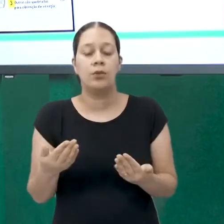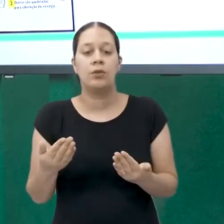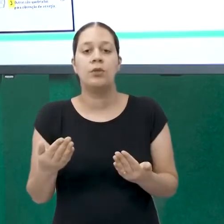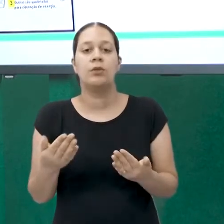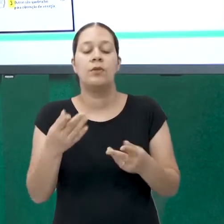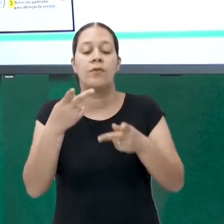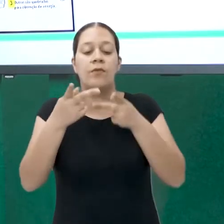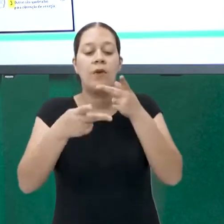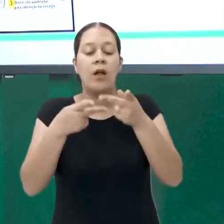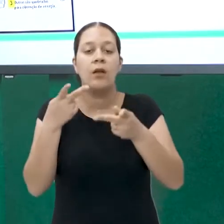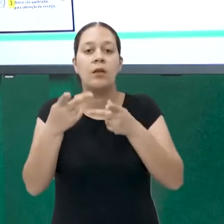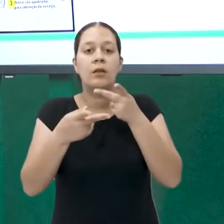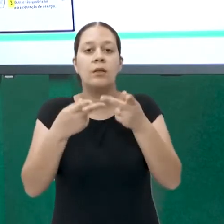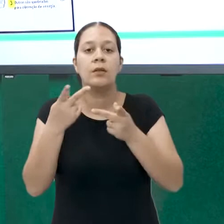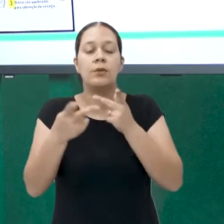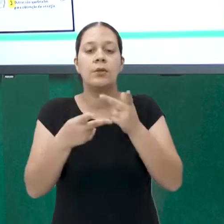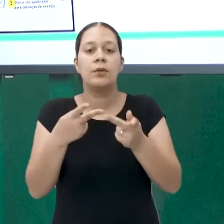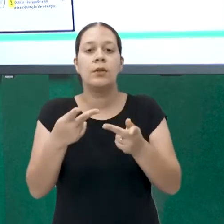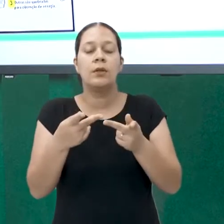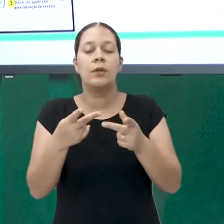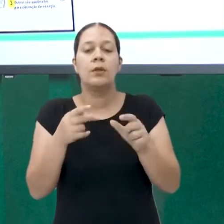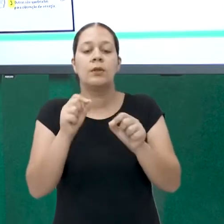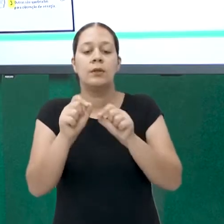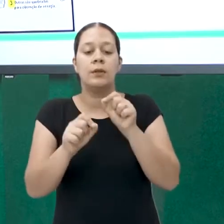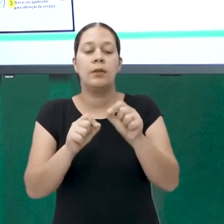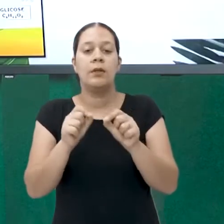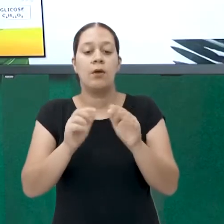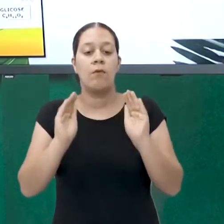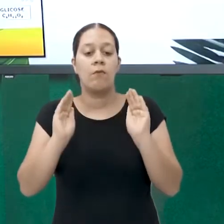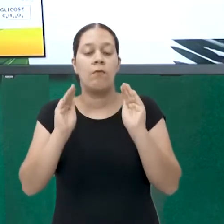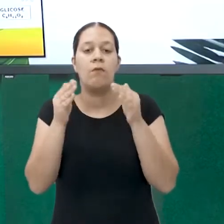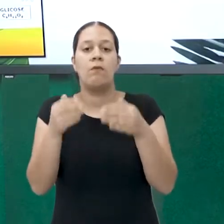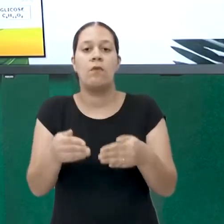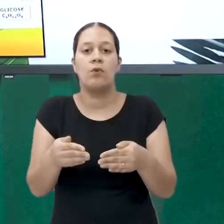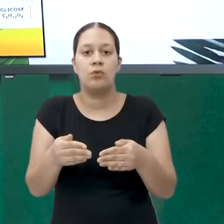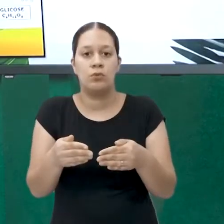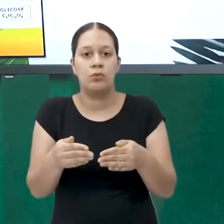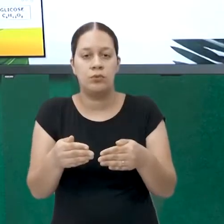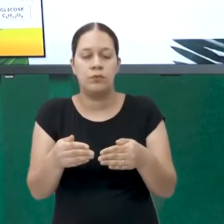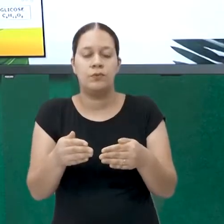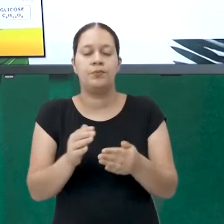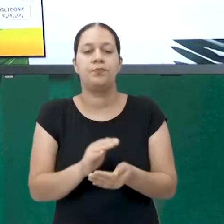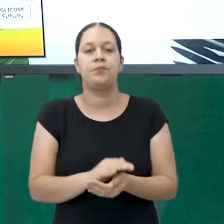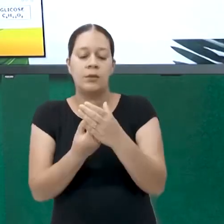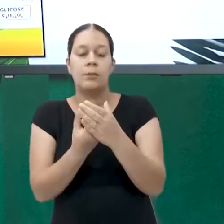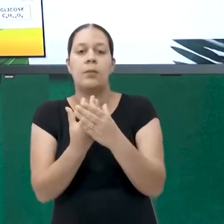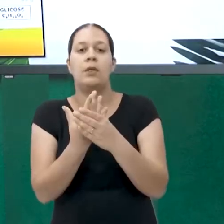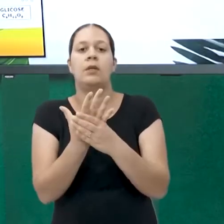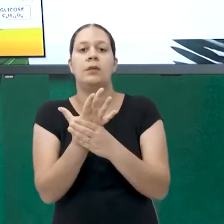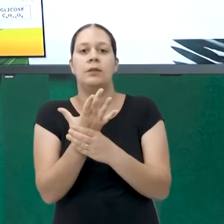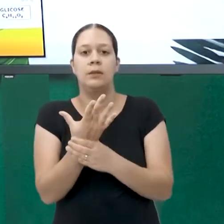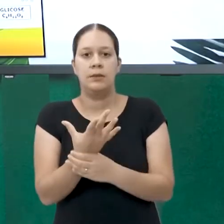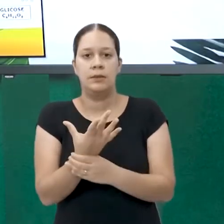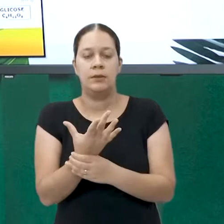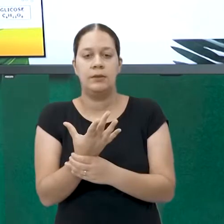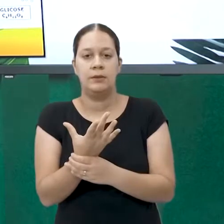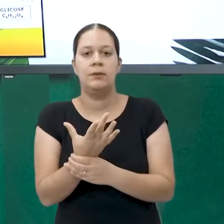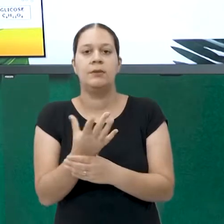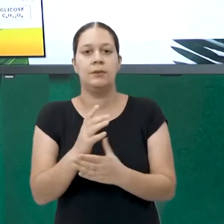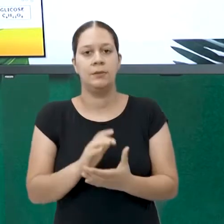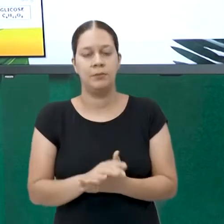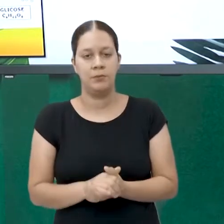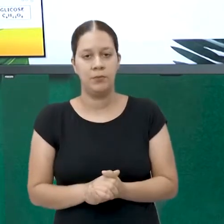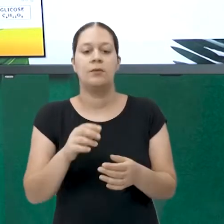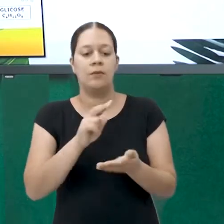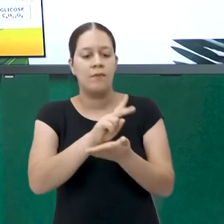alimento. Beleza? Tá? Então, a gente está falando aqui de produção agora. Vamos manter o foco agora